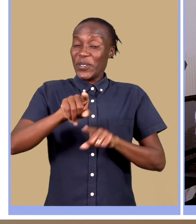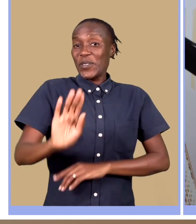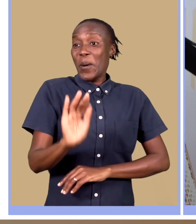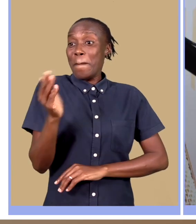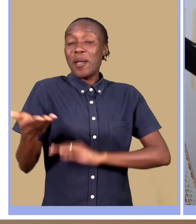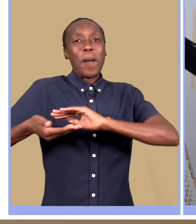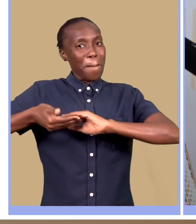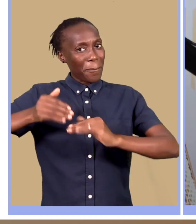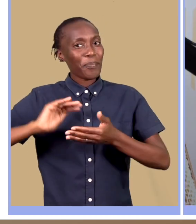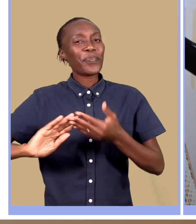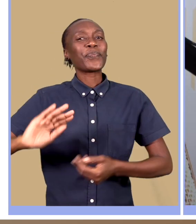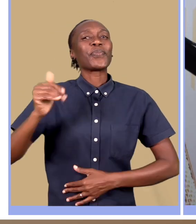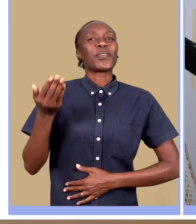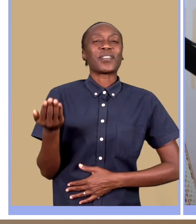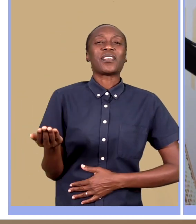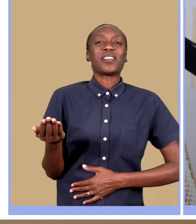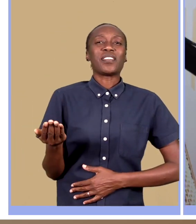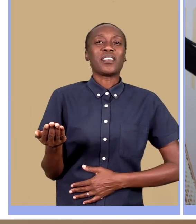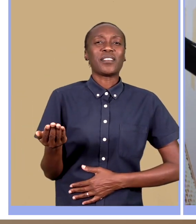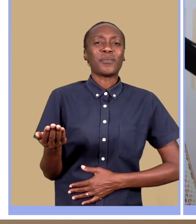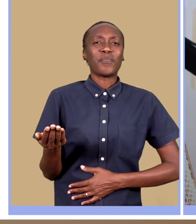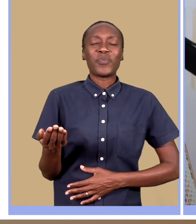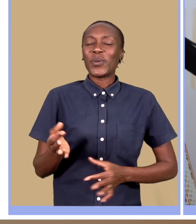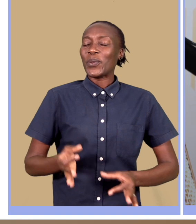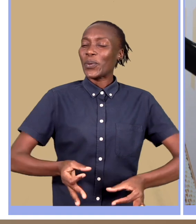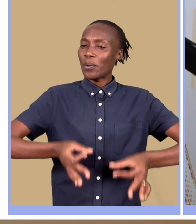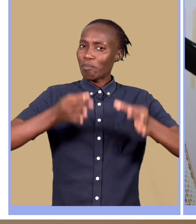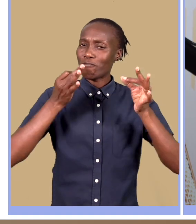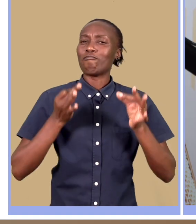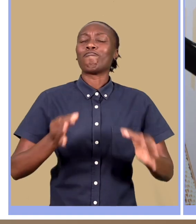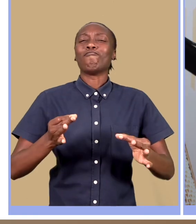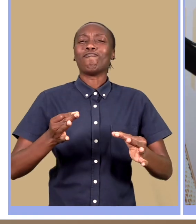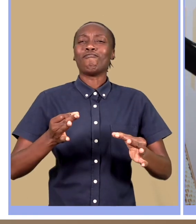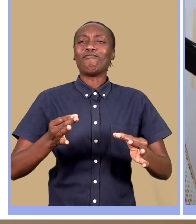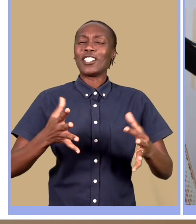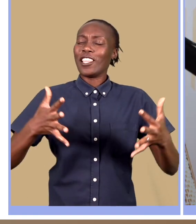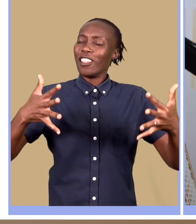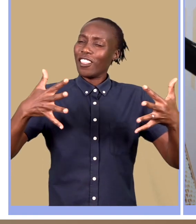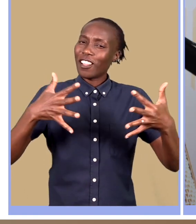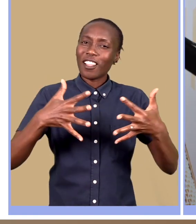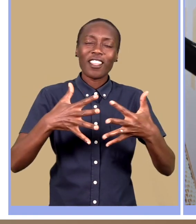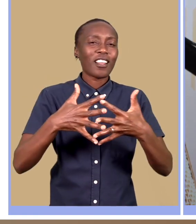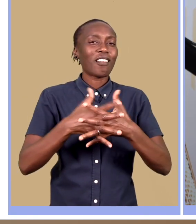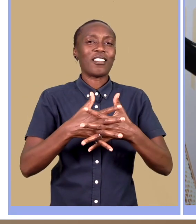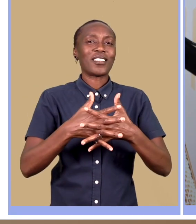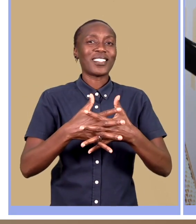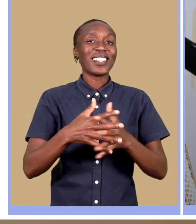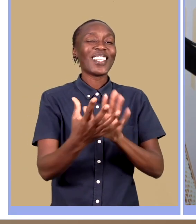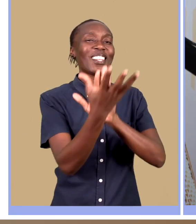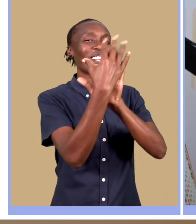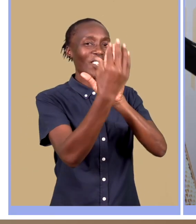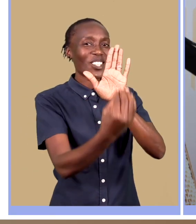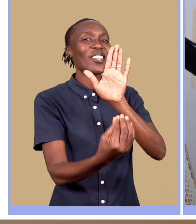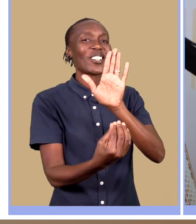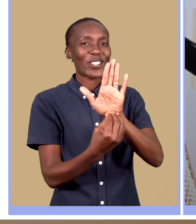docentes. Portanto, é um sistema, francamente, muito bem concebido e que está